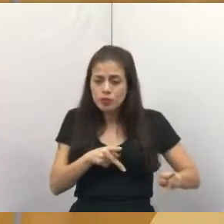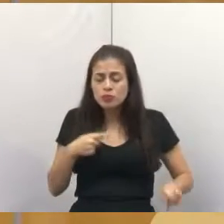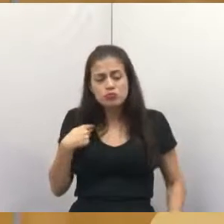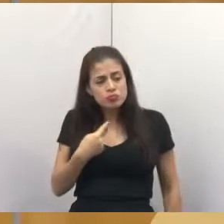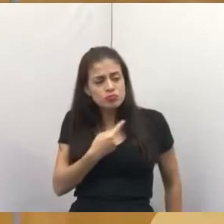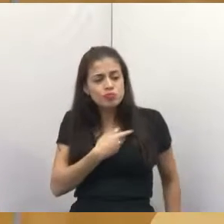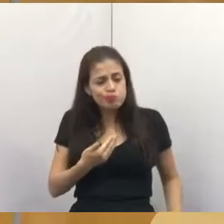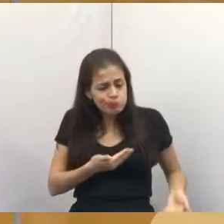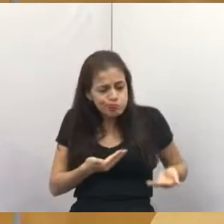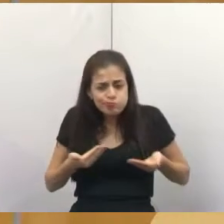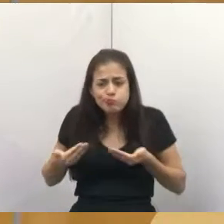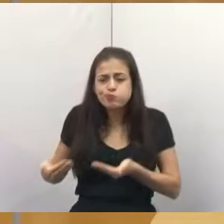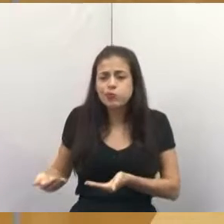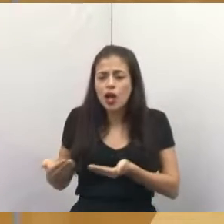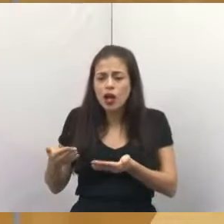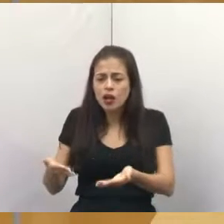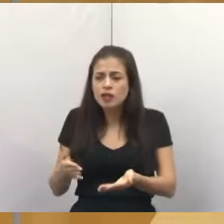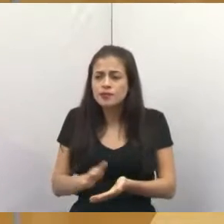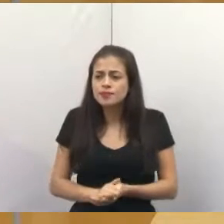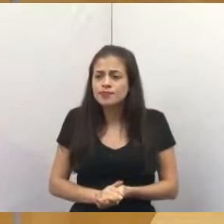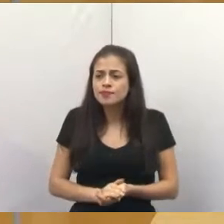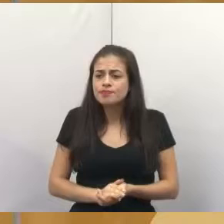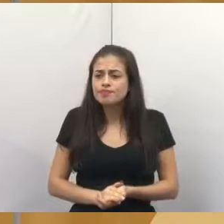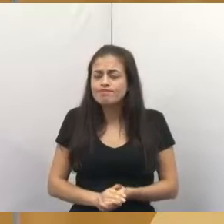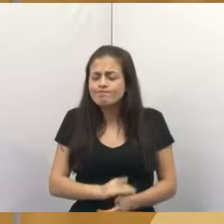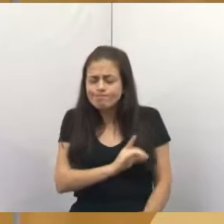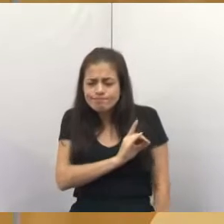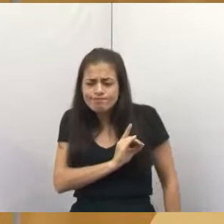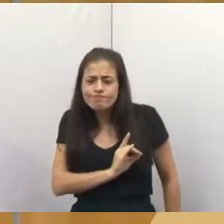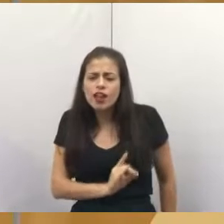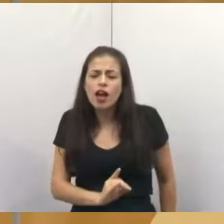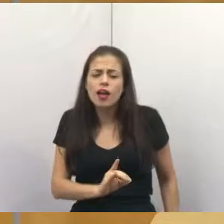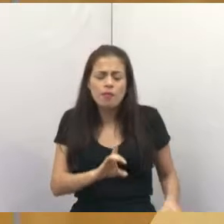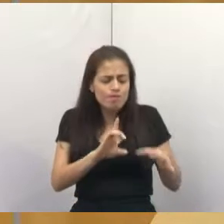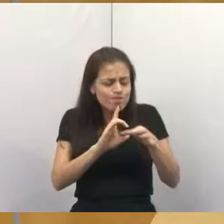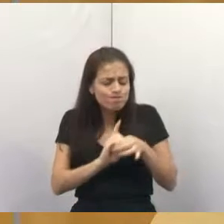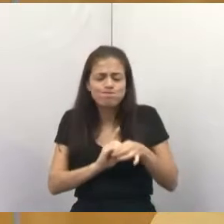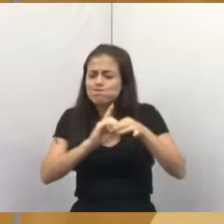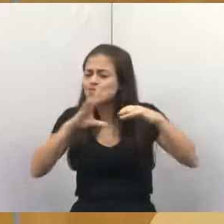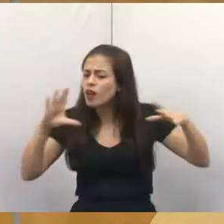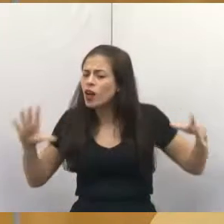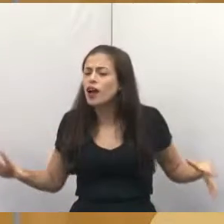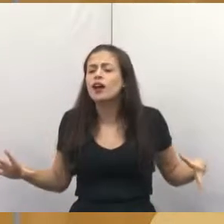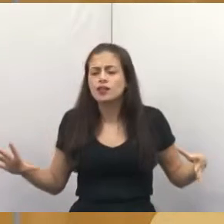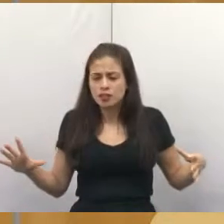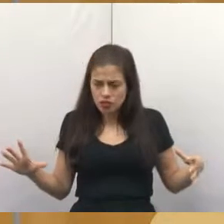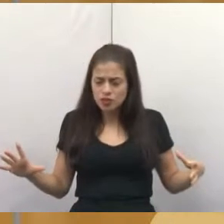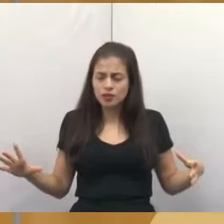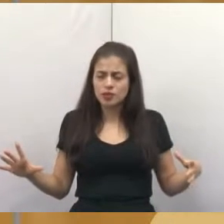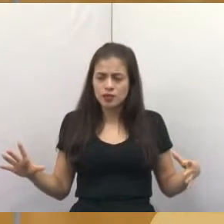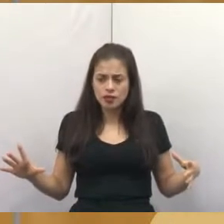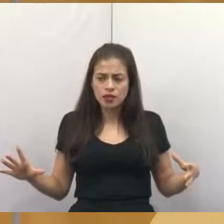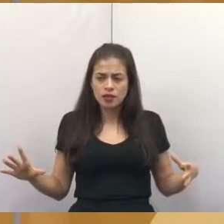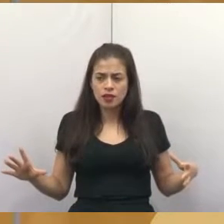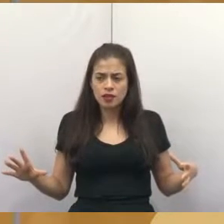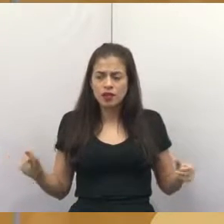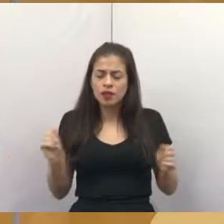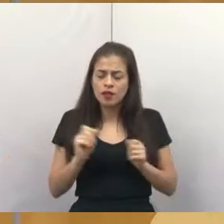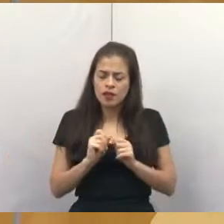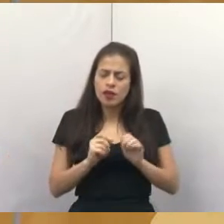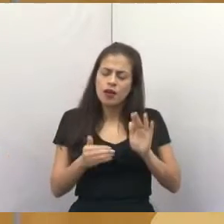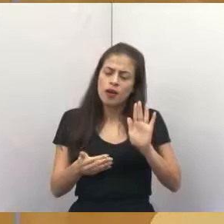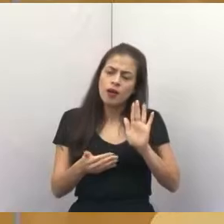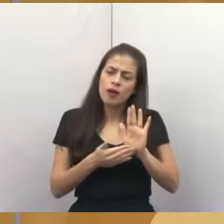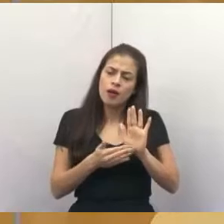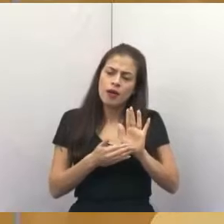gente possa, de forma democrática, dentro dos princípios democráticos de direito, fazer essa